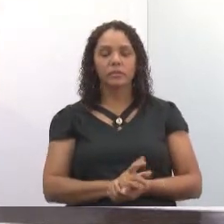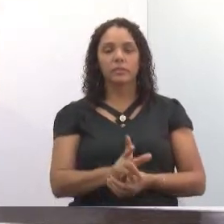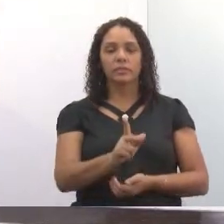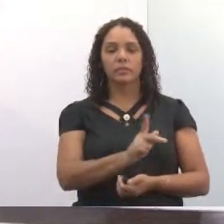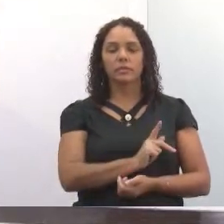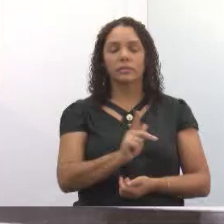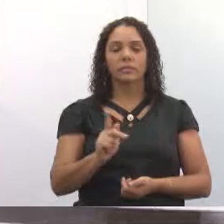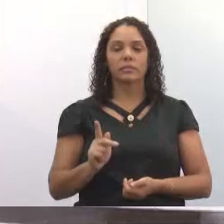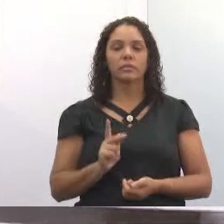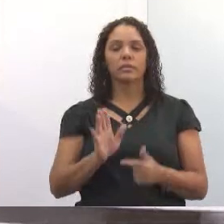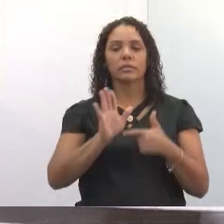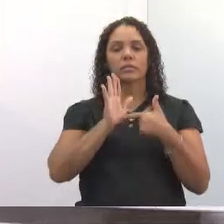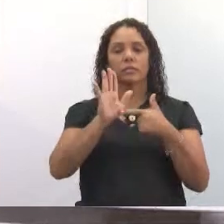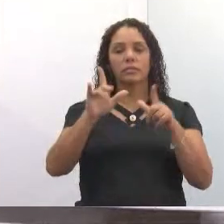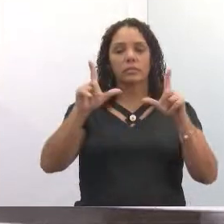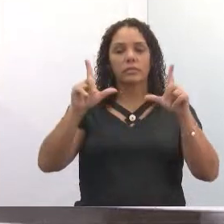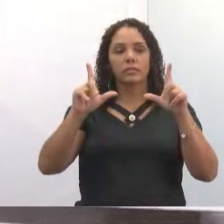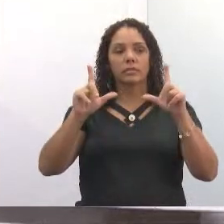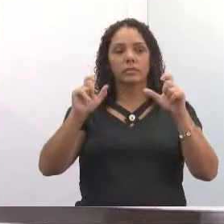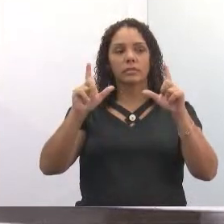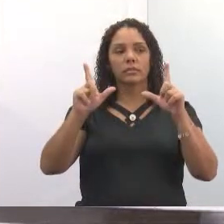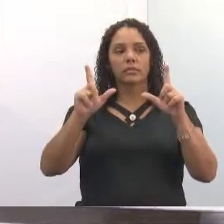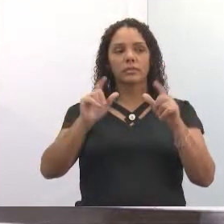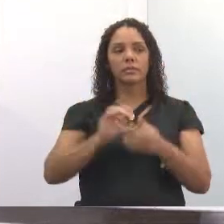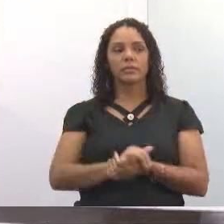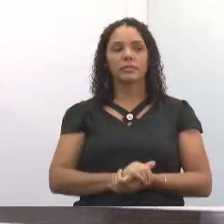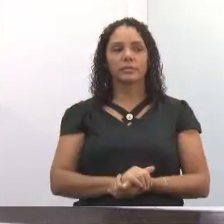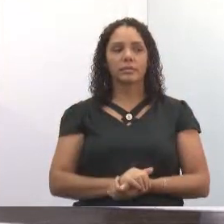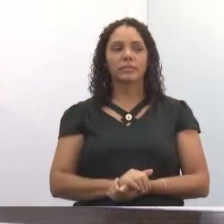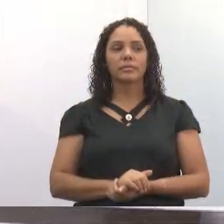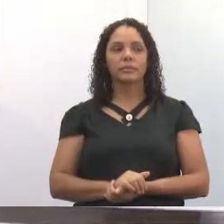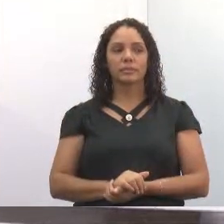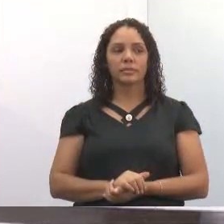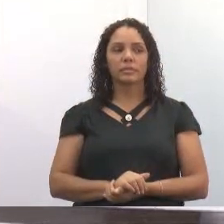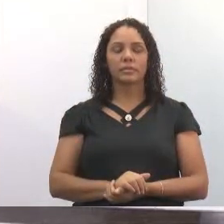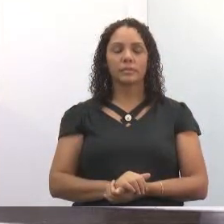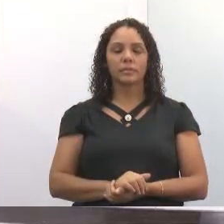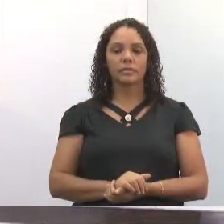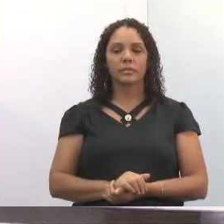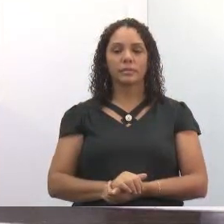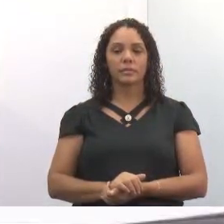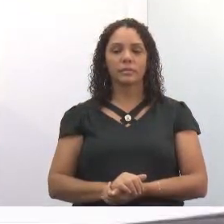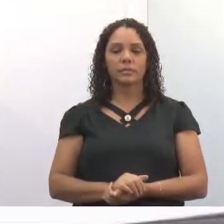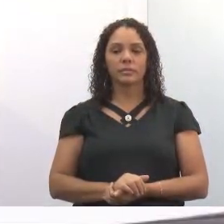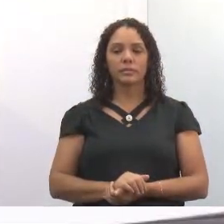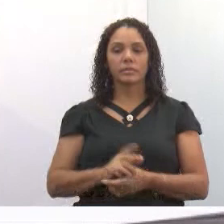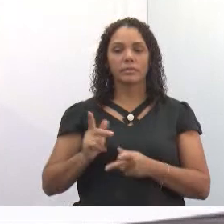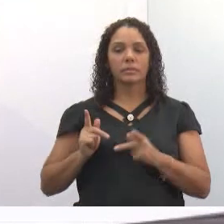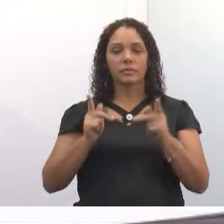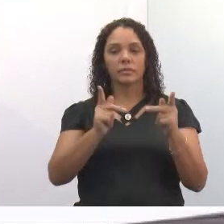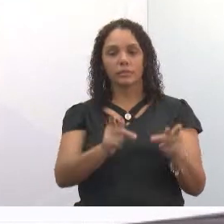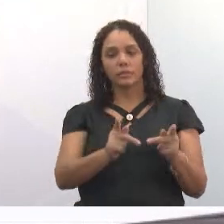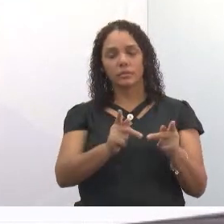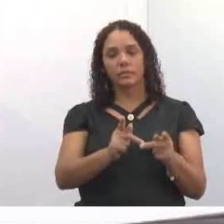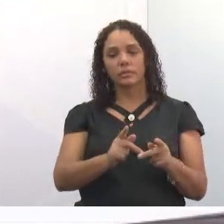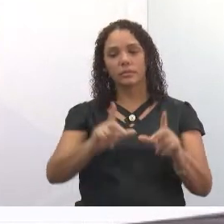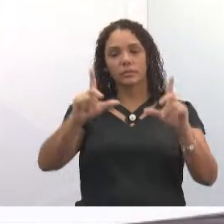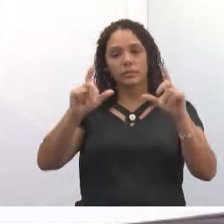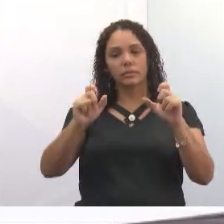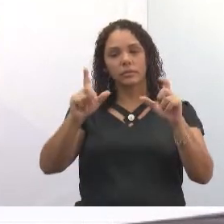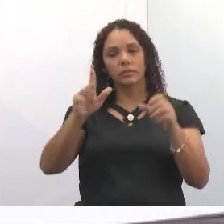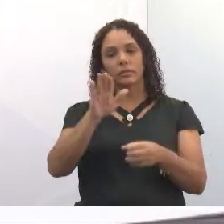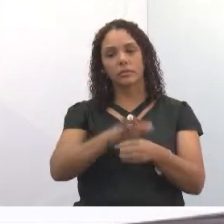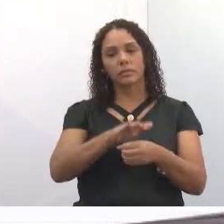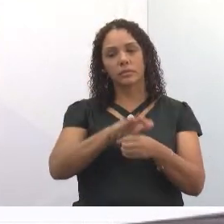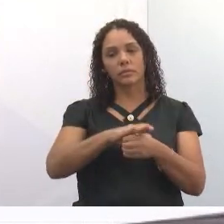Presidente, quero até mostrar essa foto aqui, ó. Eu tenho ido muito Jardim Veranejal e essa foto aqui é de rede